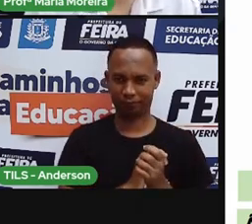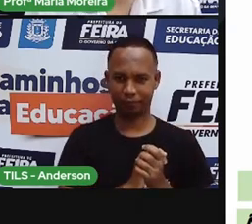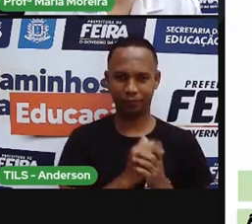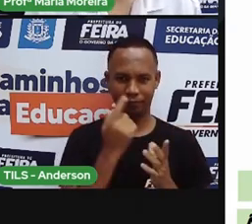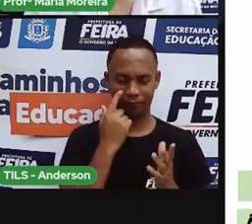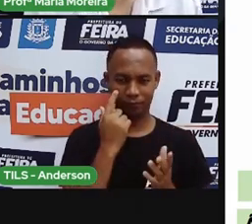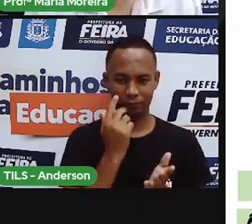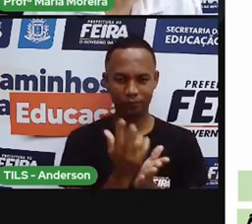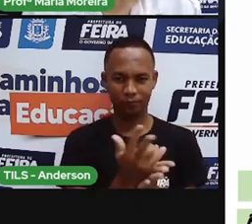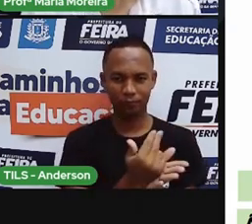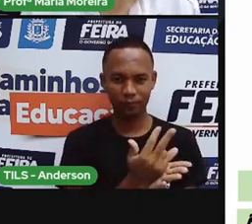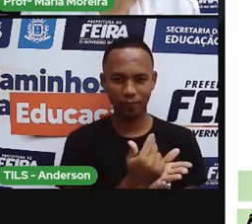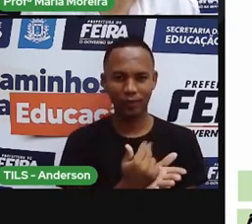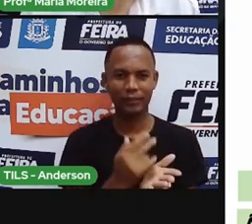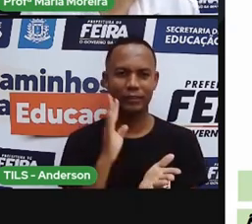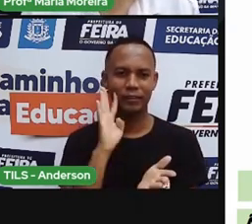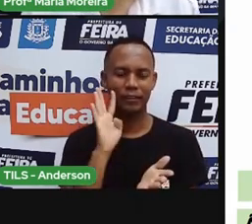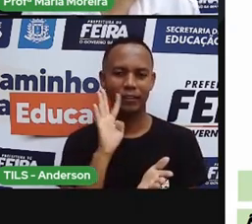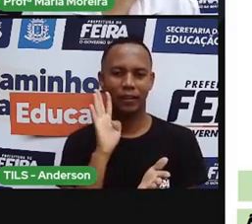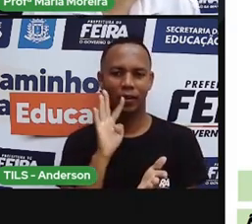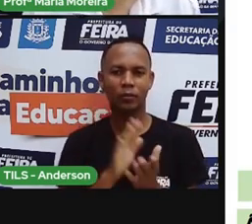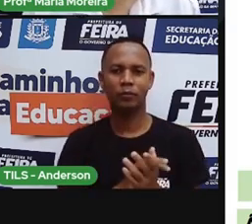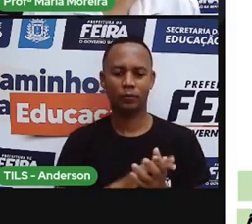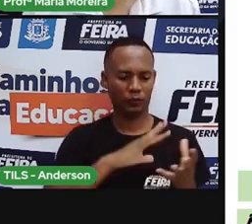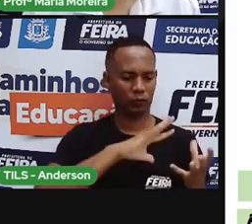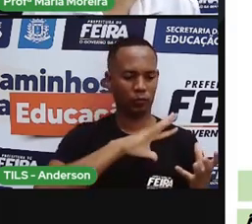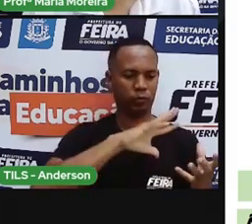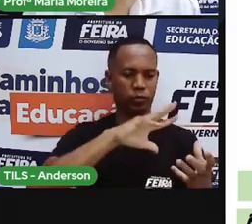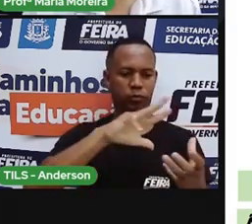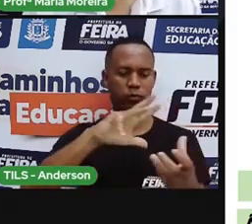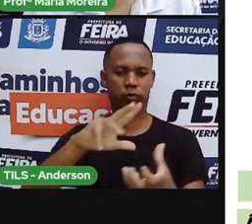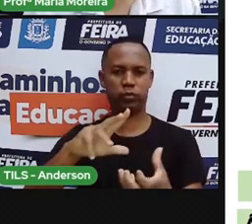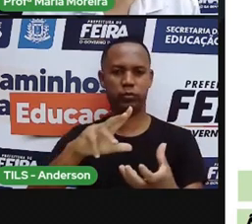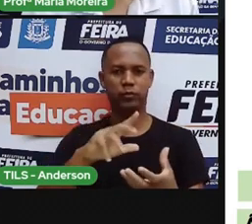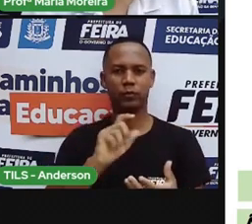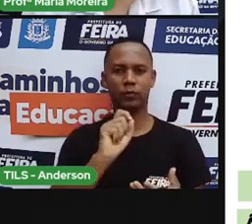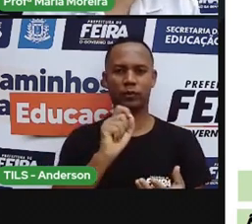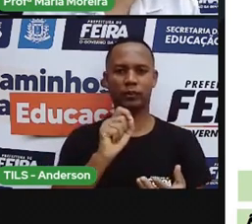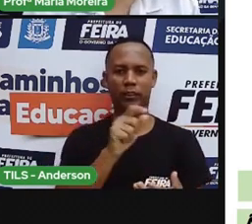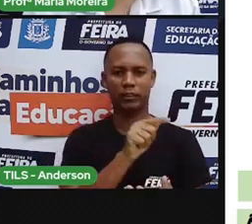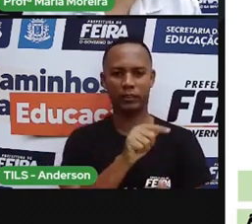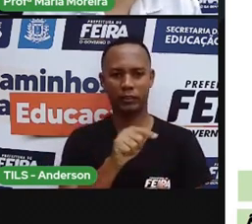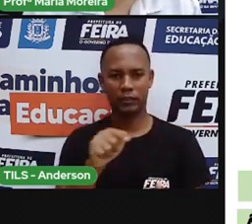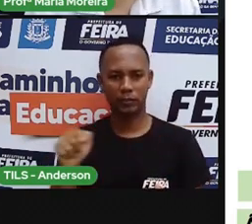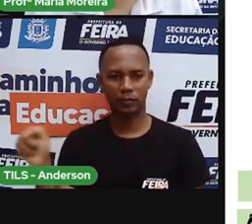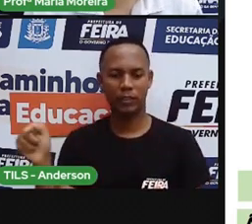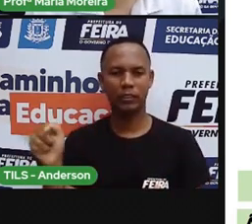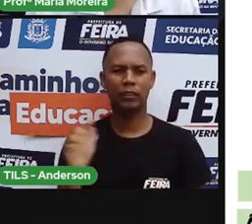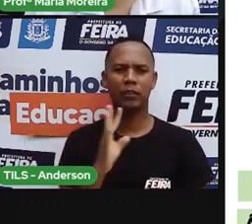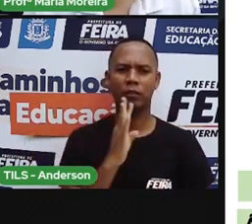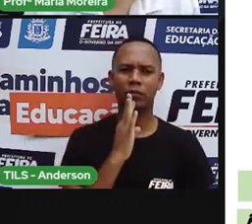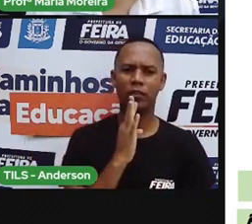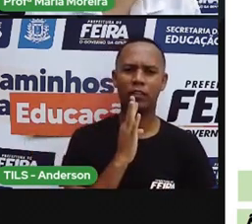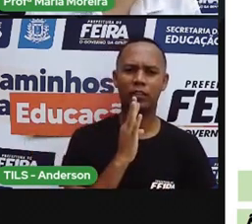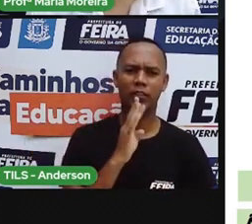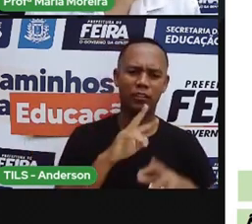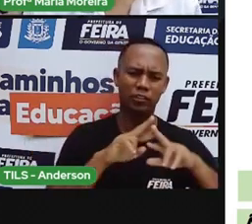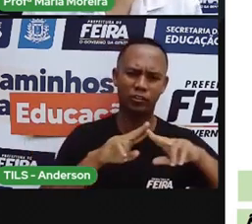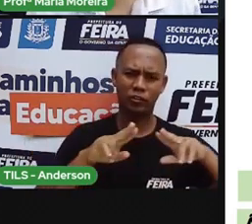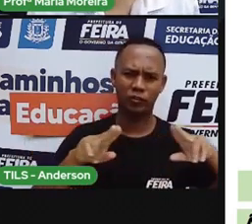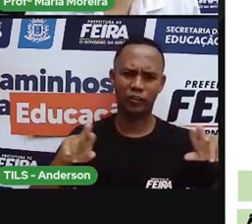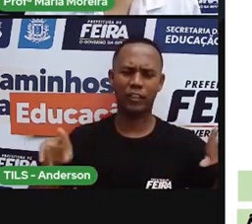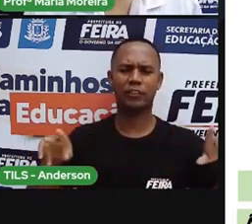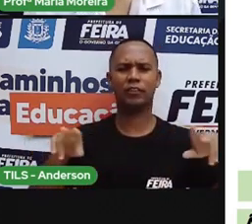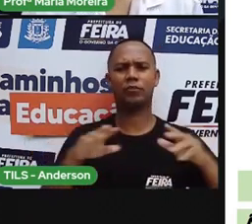imagem bacana. Esse aí é o nosso planeta Terra. E durante essa semana vamos conhecer várias e